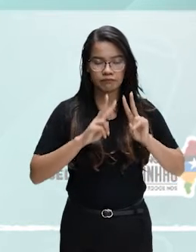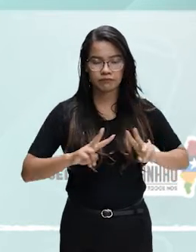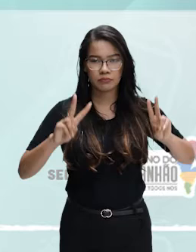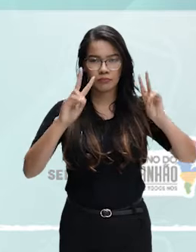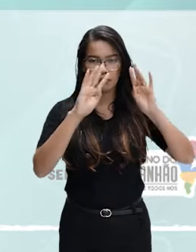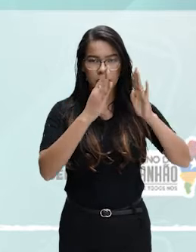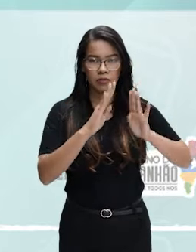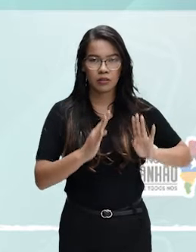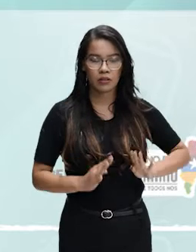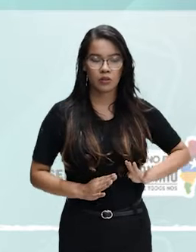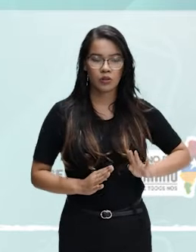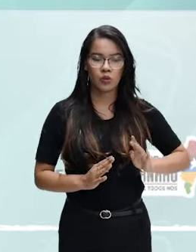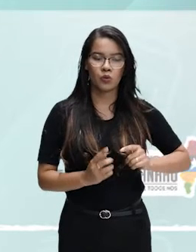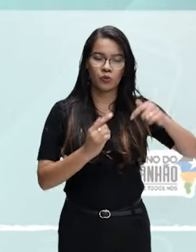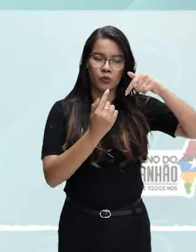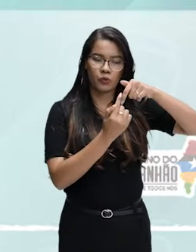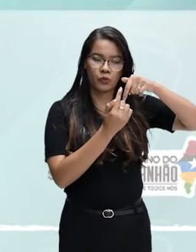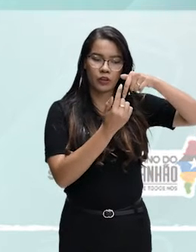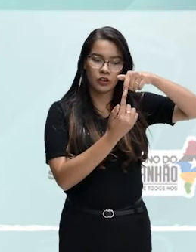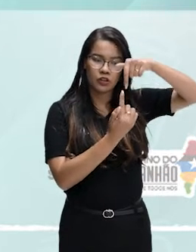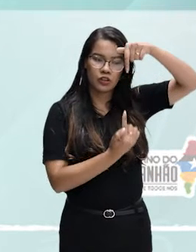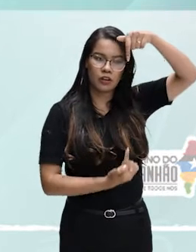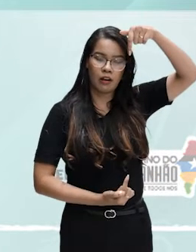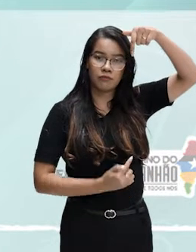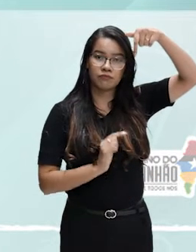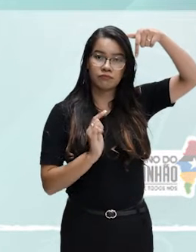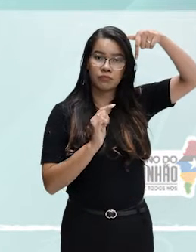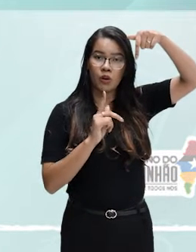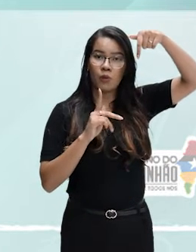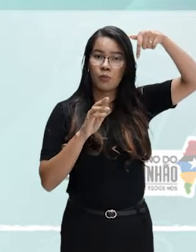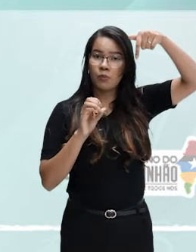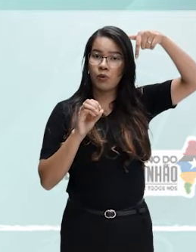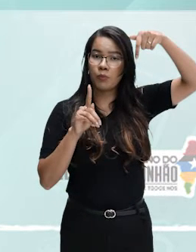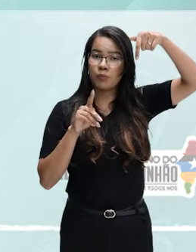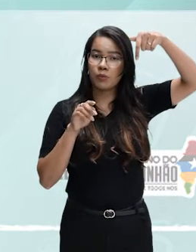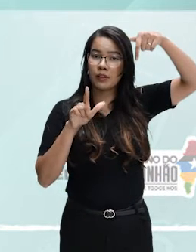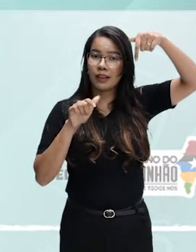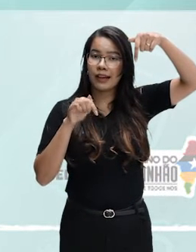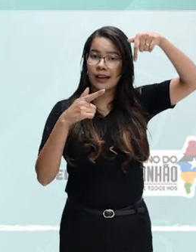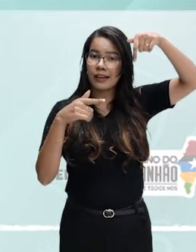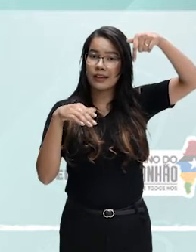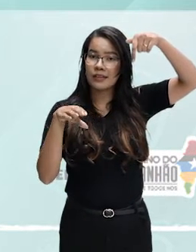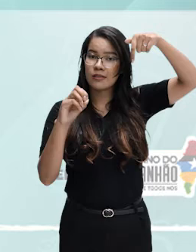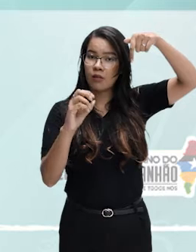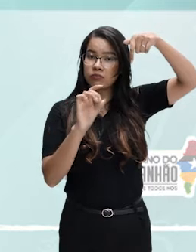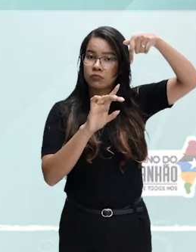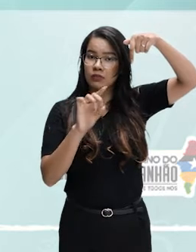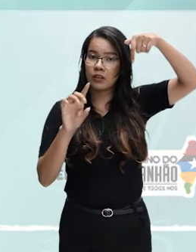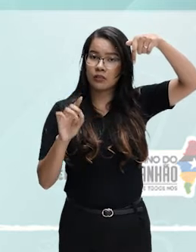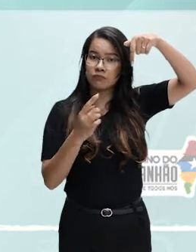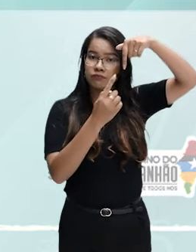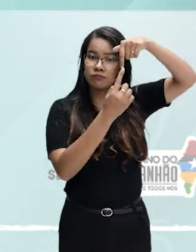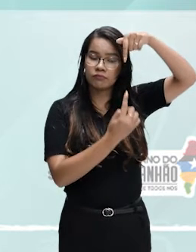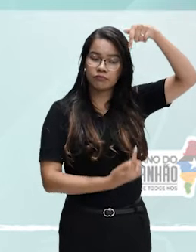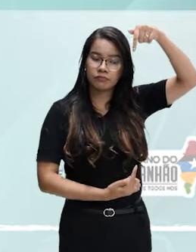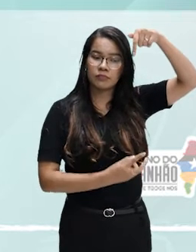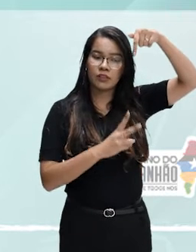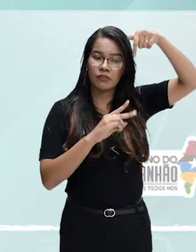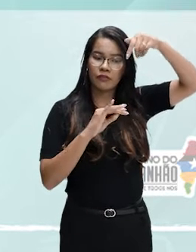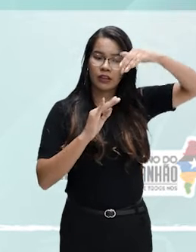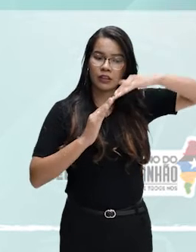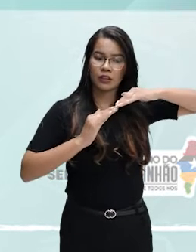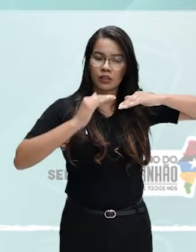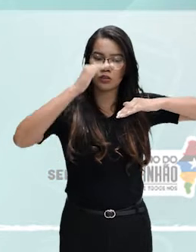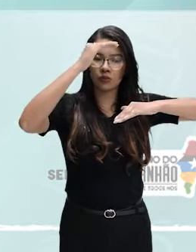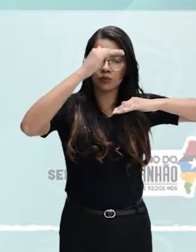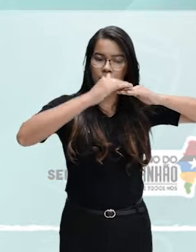tem a população de cada um deles. Tá? Então, se eu for analisar a população da presa, veja que a população ela vai subindo,